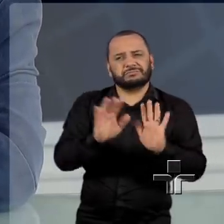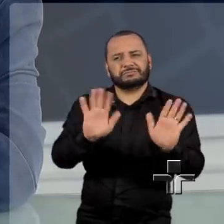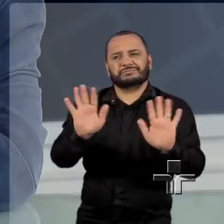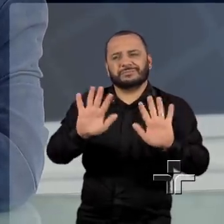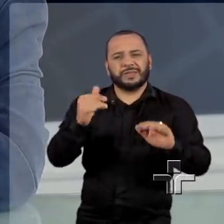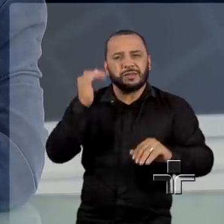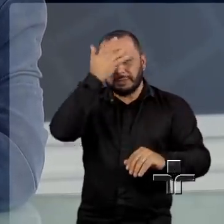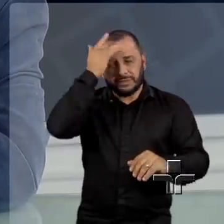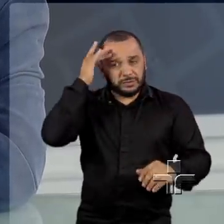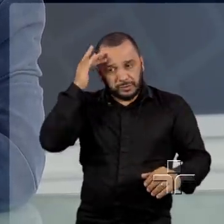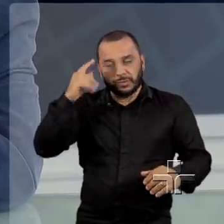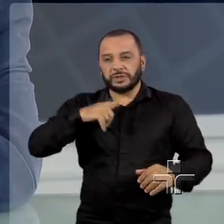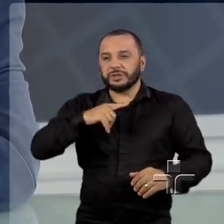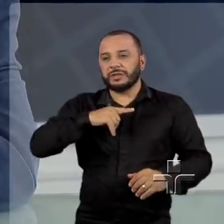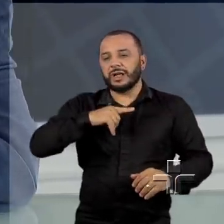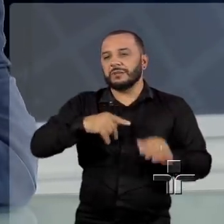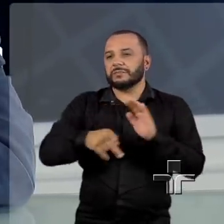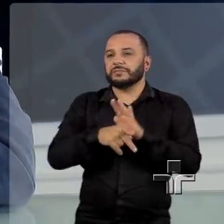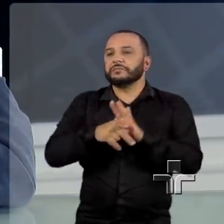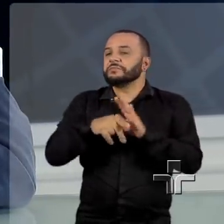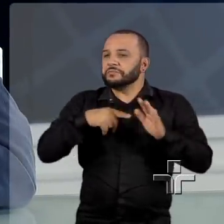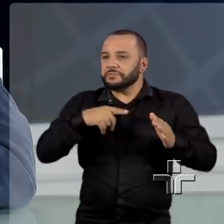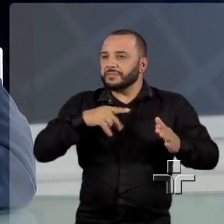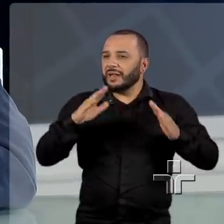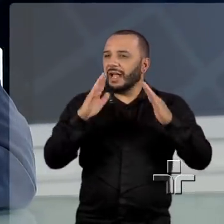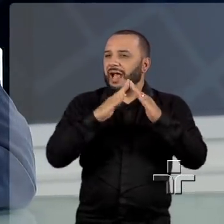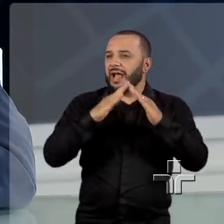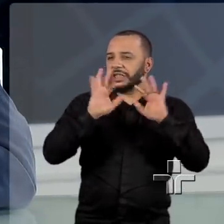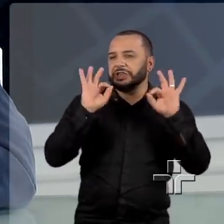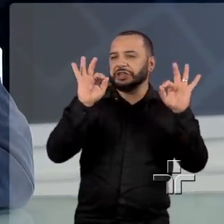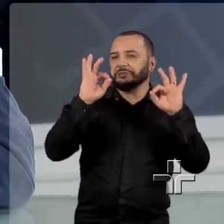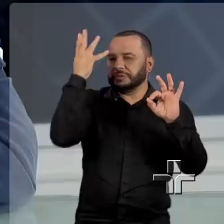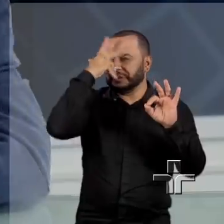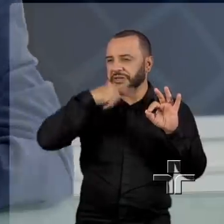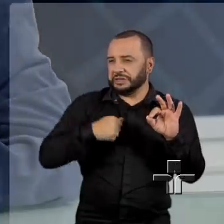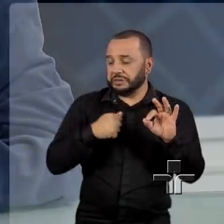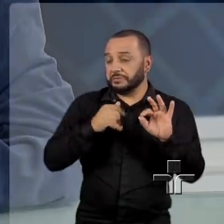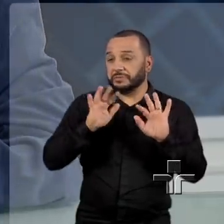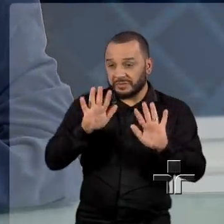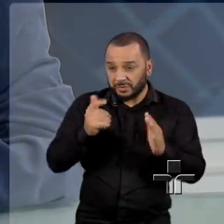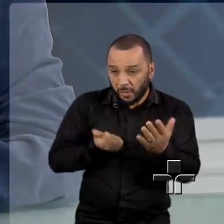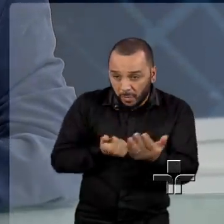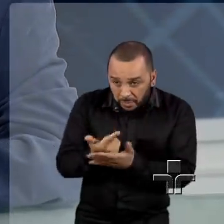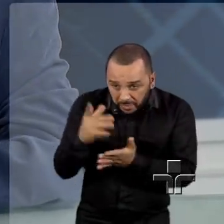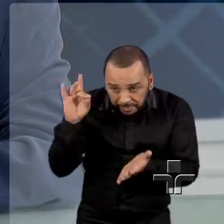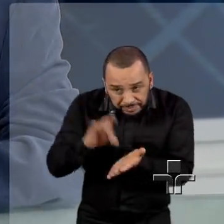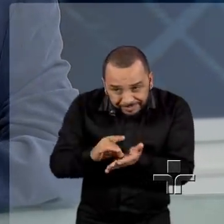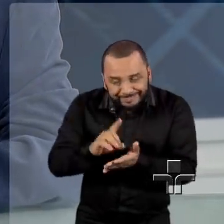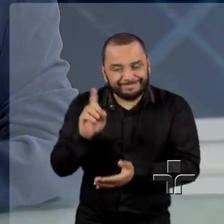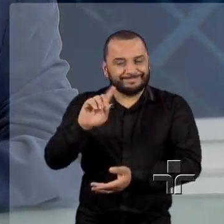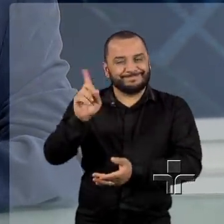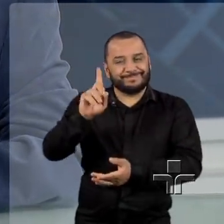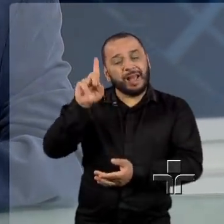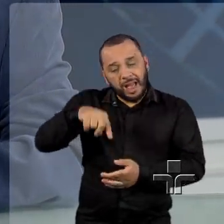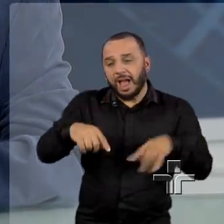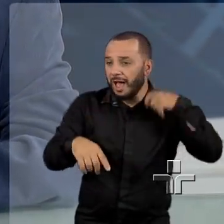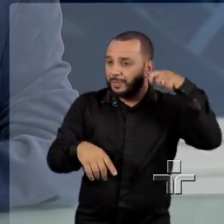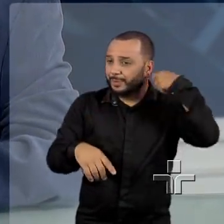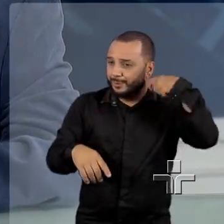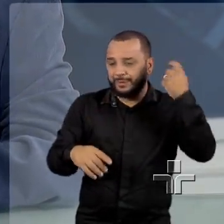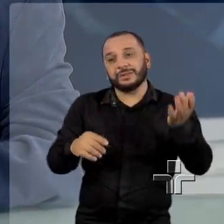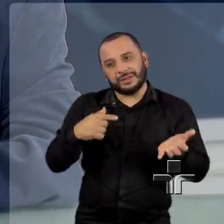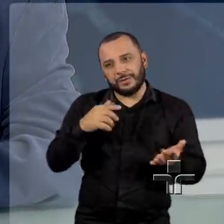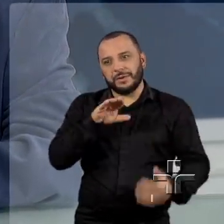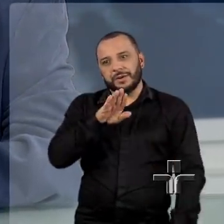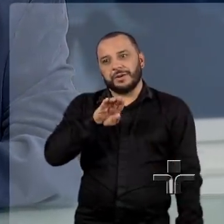aparece num apartamento lindo, de fato, comprou aquele apartamento, certo? Pode ser um ator. Então, eu acho que essa questão é importante no evento da